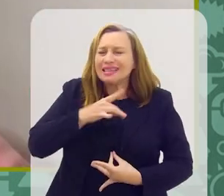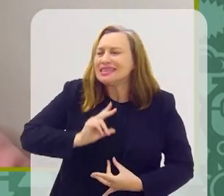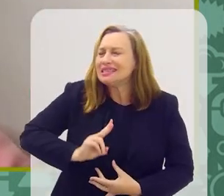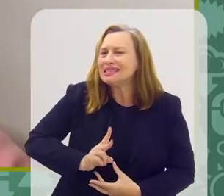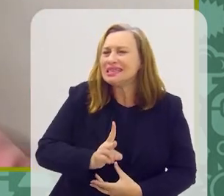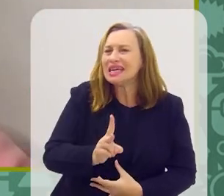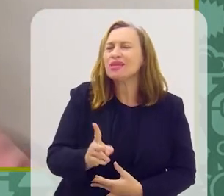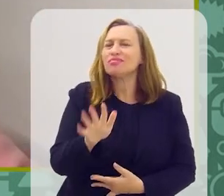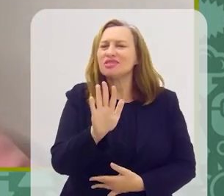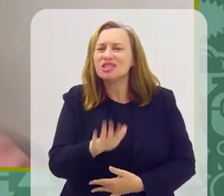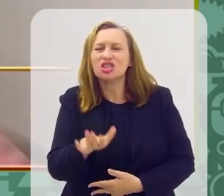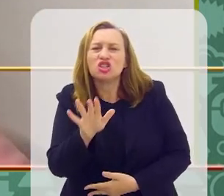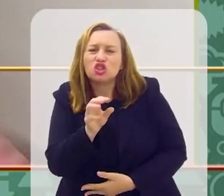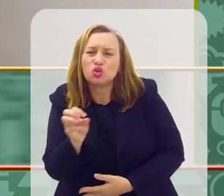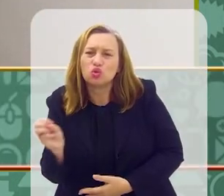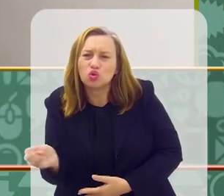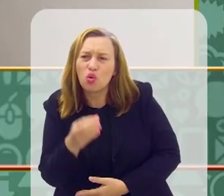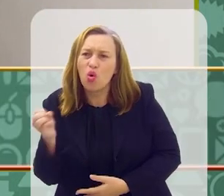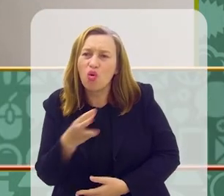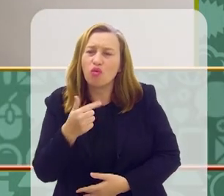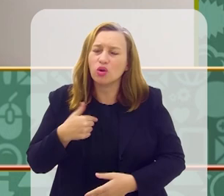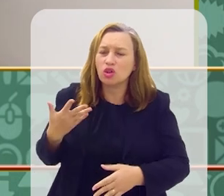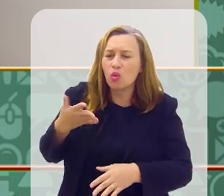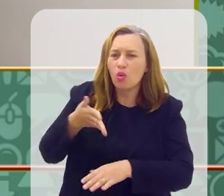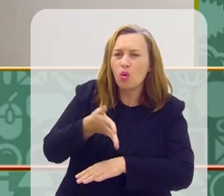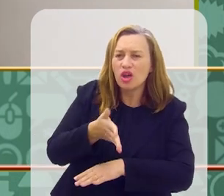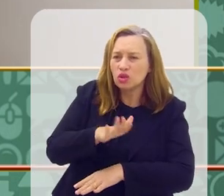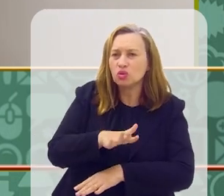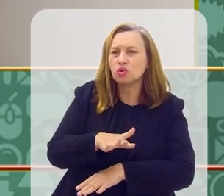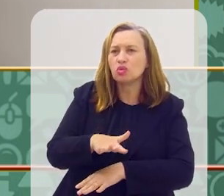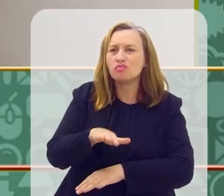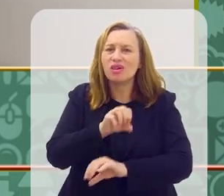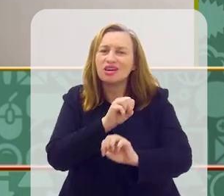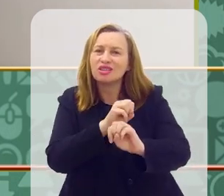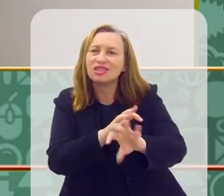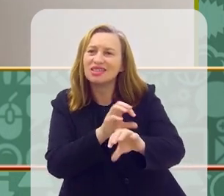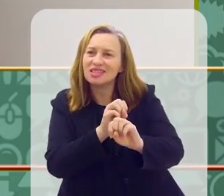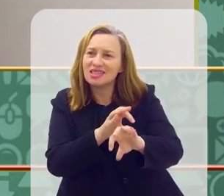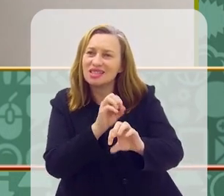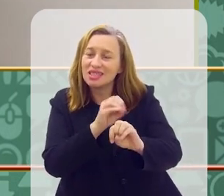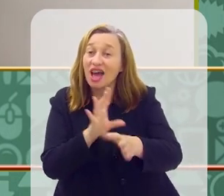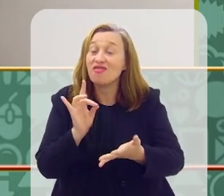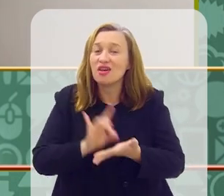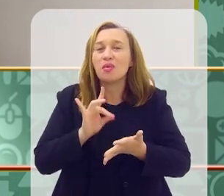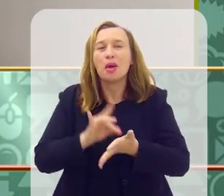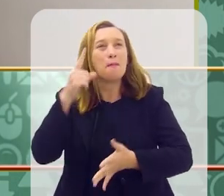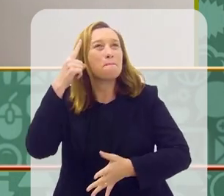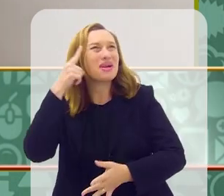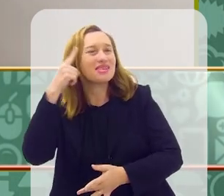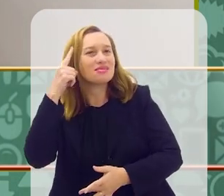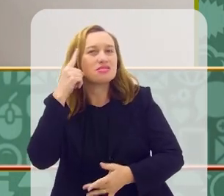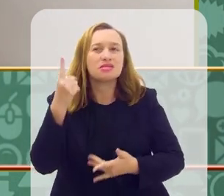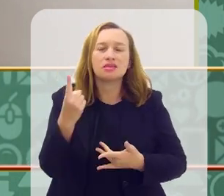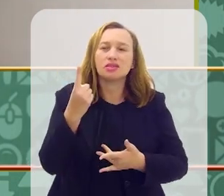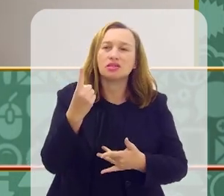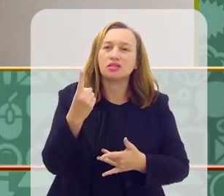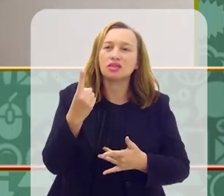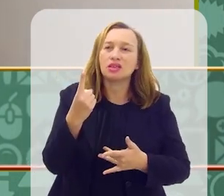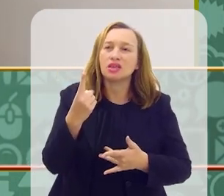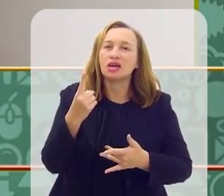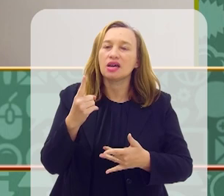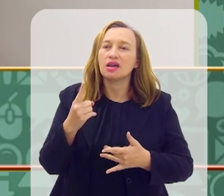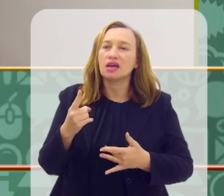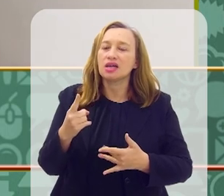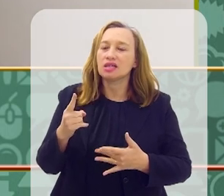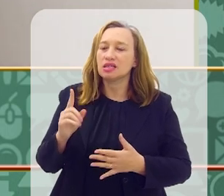mim desde cedo. Então, quando eu entro para a educação realmente pensando em levar esse meu